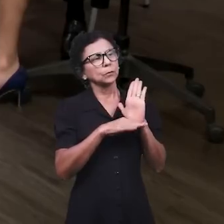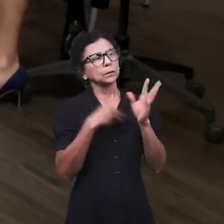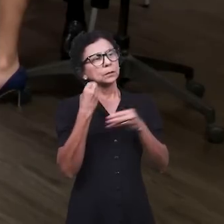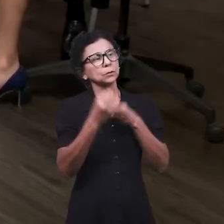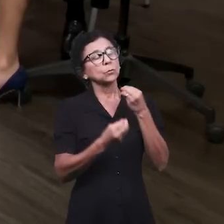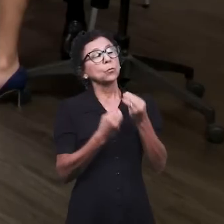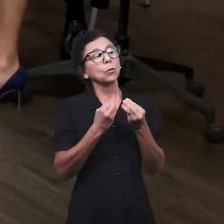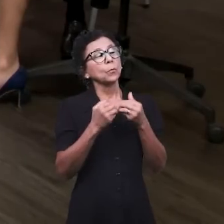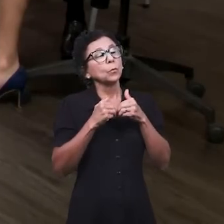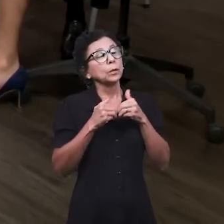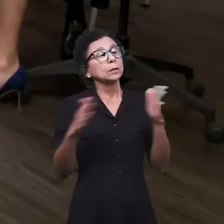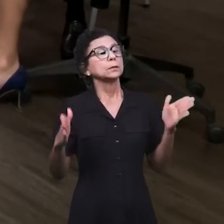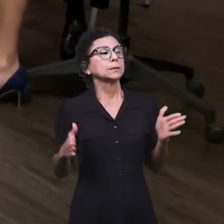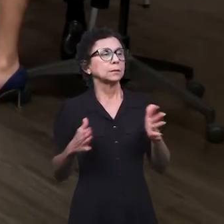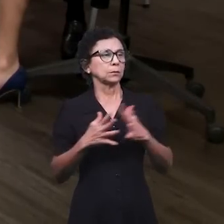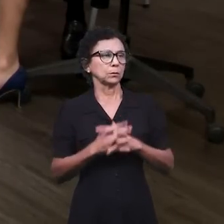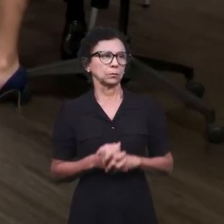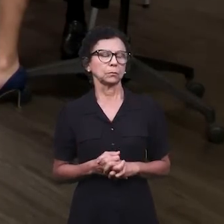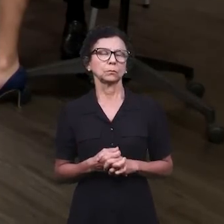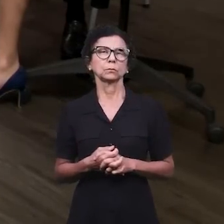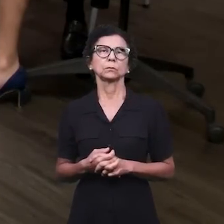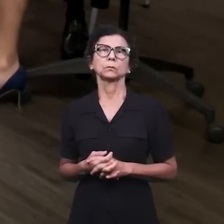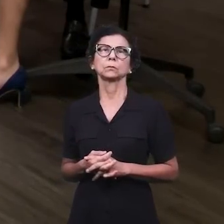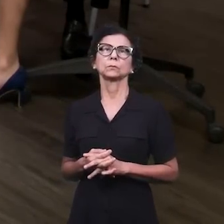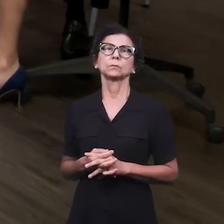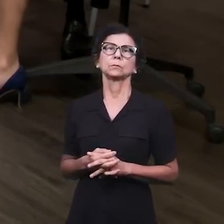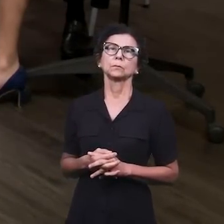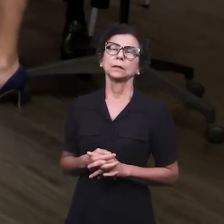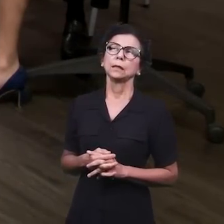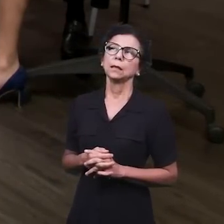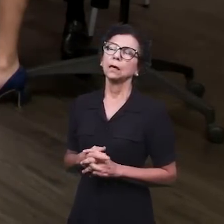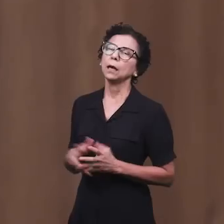alguns atos já são claros na própria